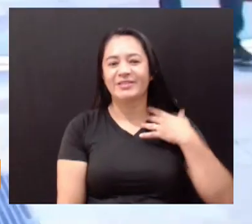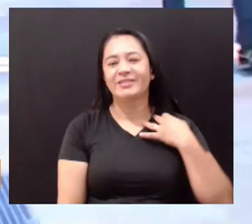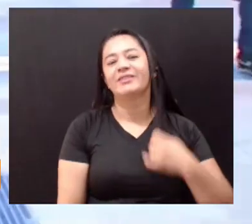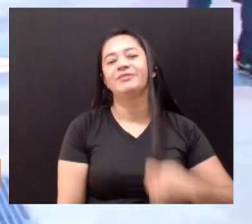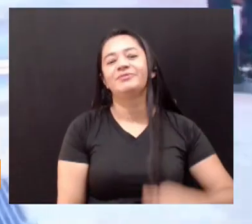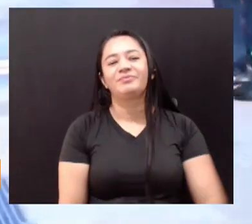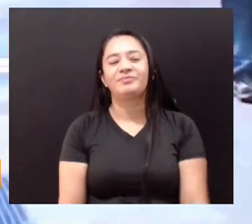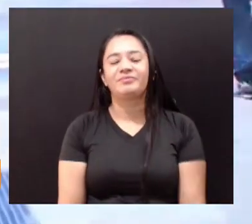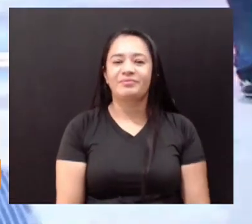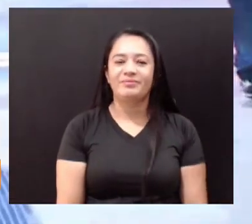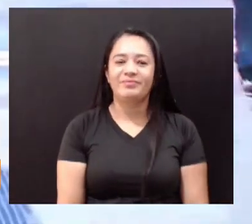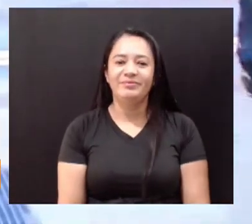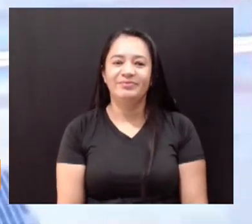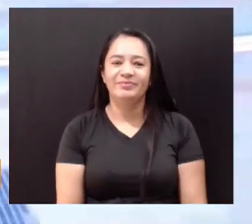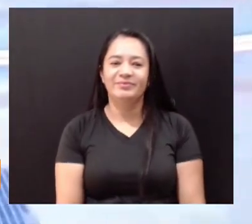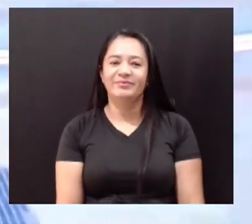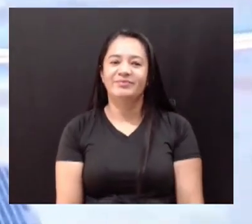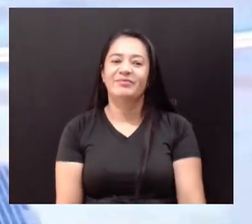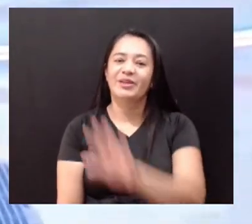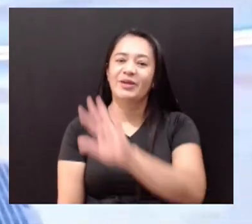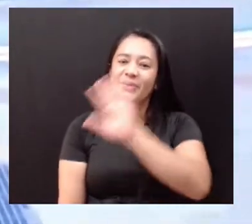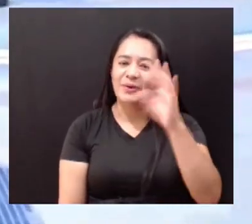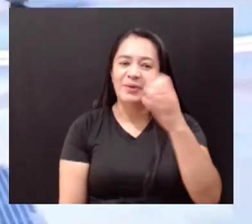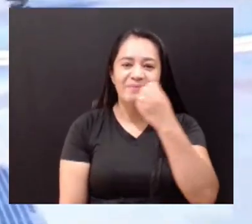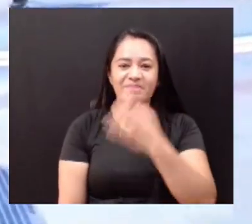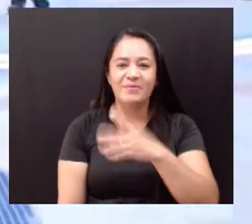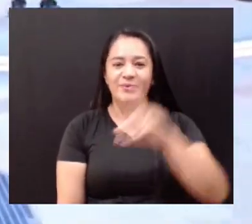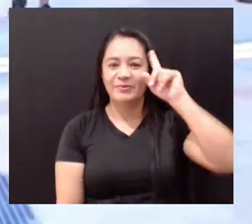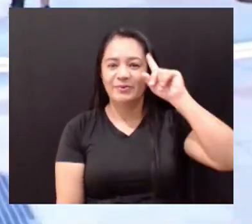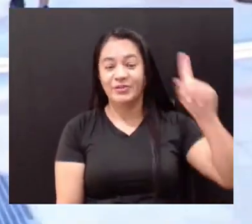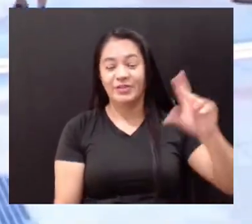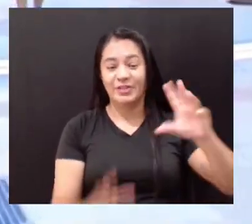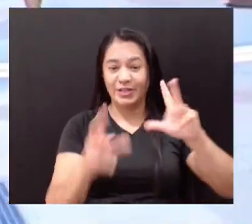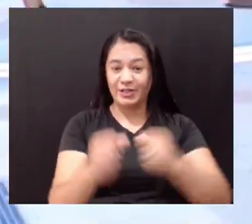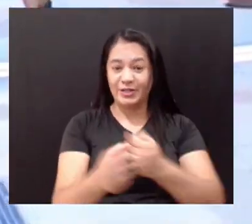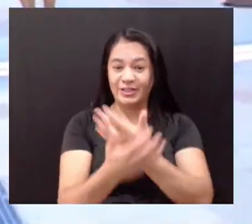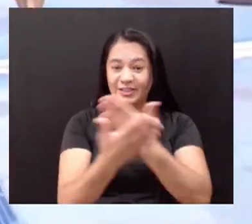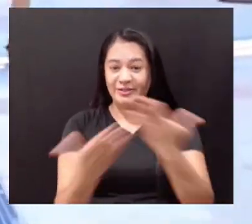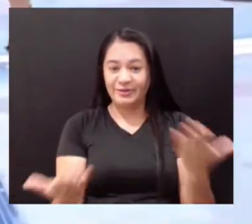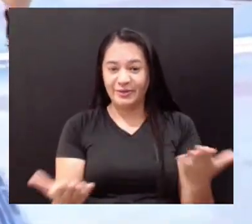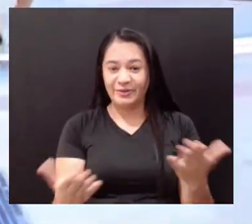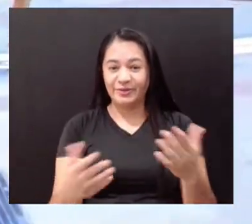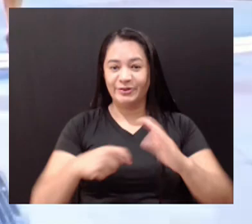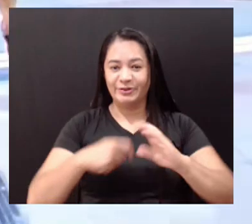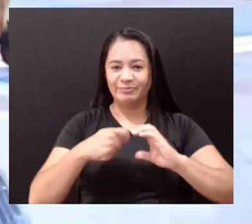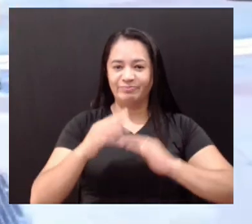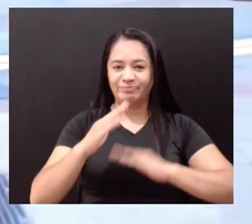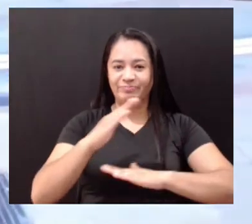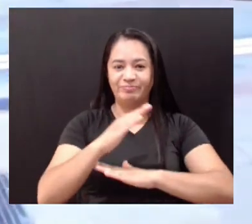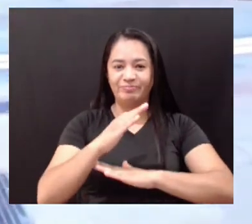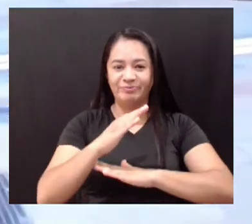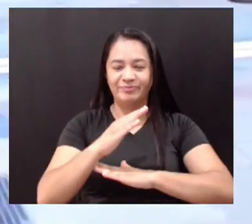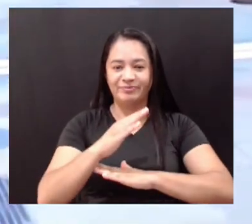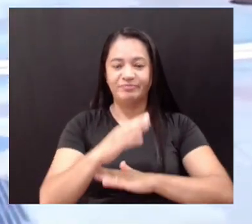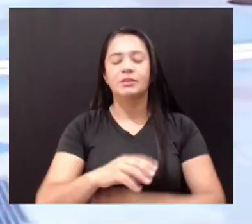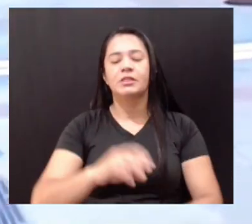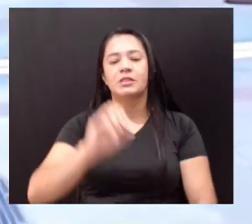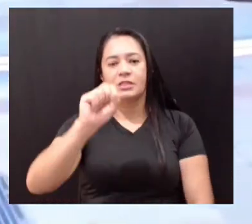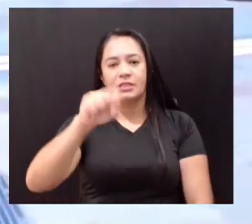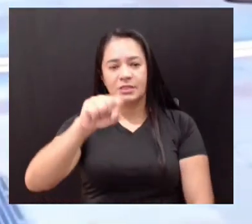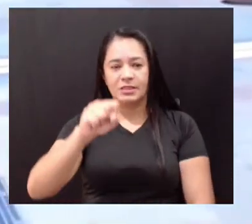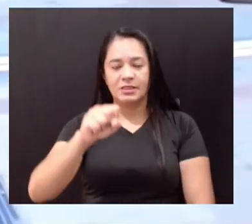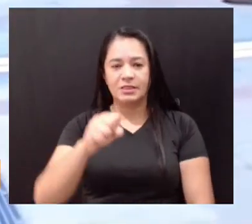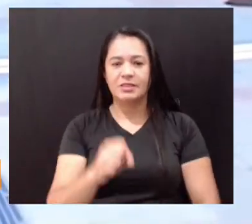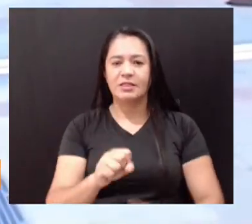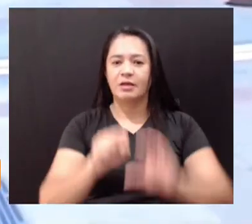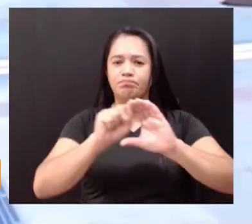Olá, Rúbia, bom dia para você, bom dia para todos que acompanham o Estúdio Câmara. E é isso mesmo, viu, Rúbia? Uma característica